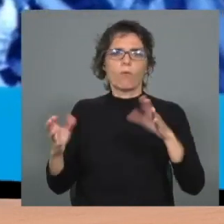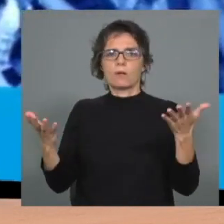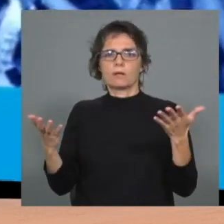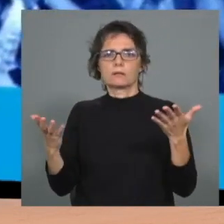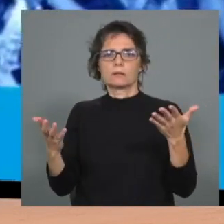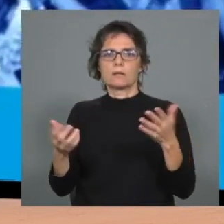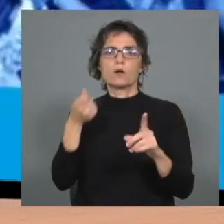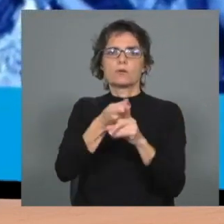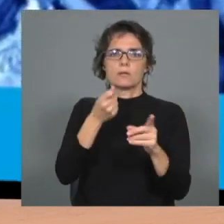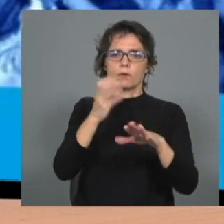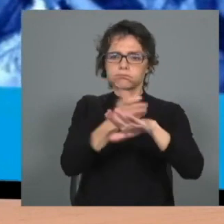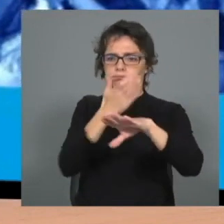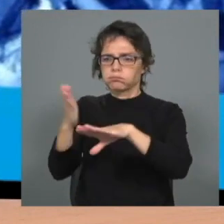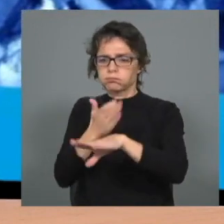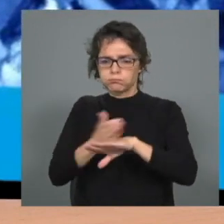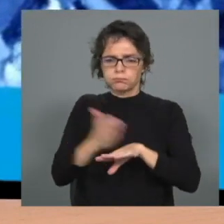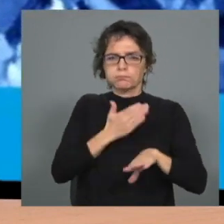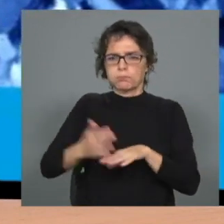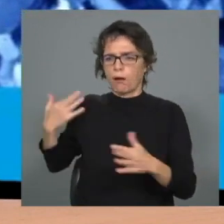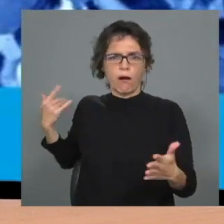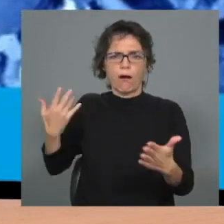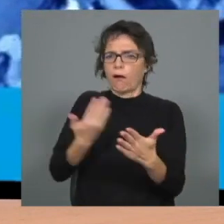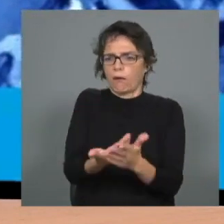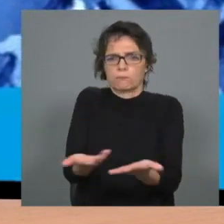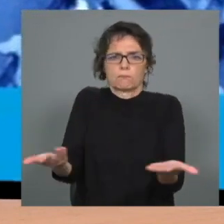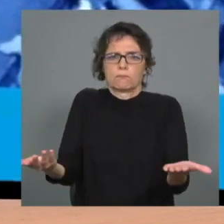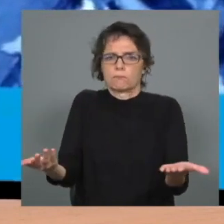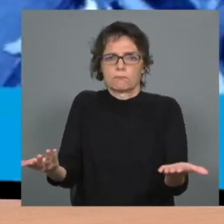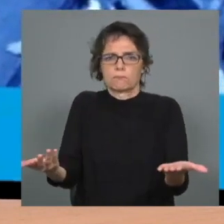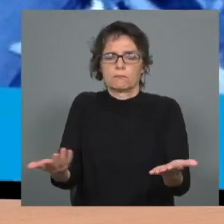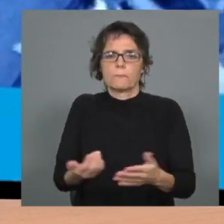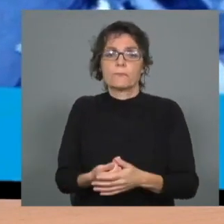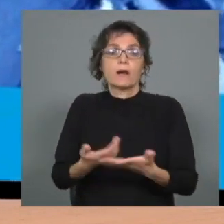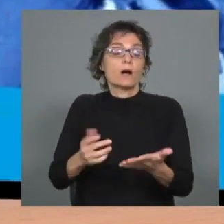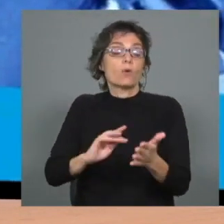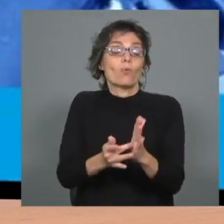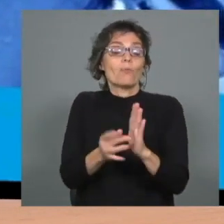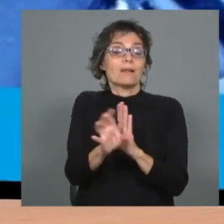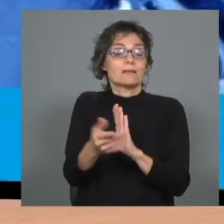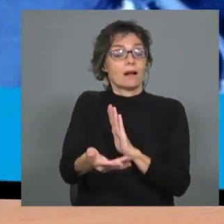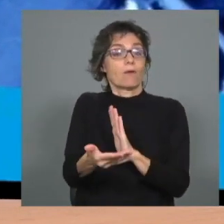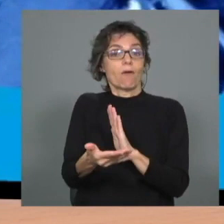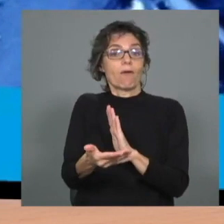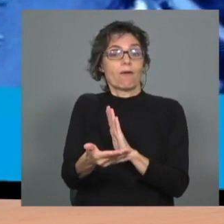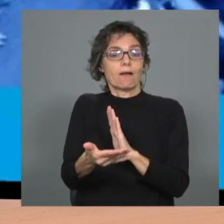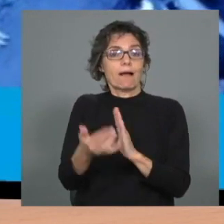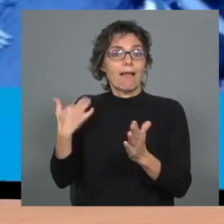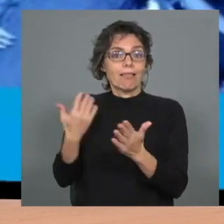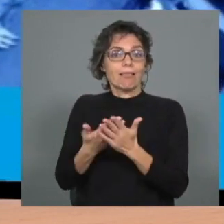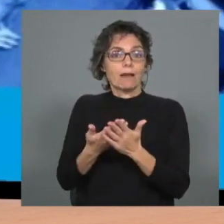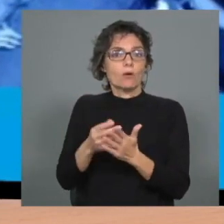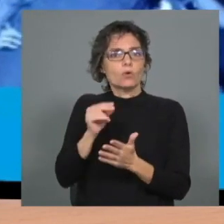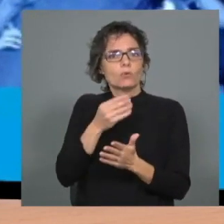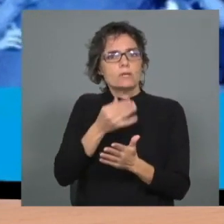longo da modernidade, da contemporaneidade, ainda é o eco disso, né? E nesse caso, o Brasil nunca teve uma experiência concreta